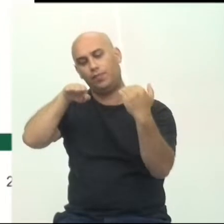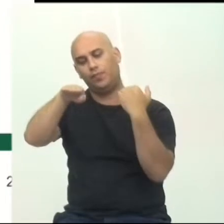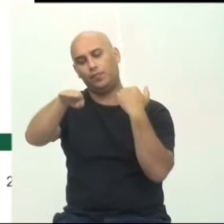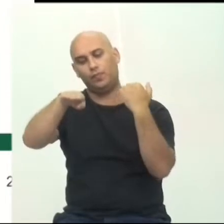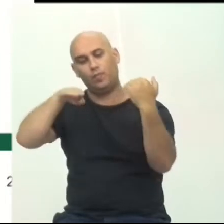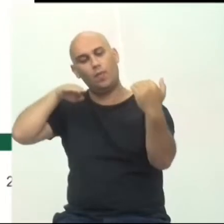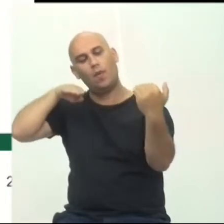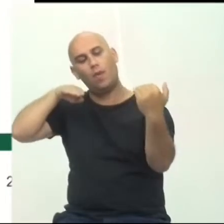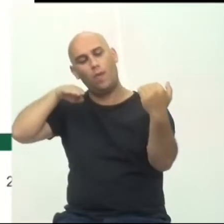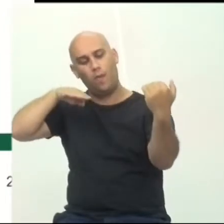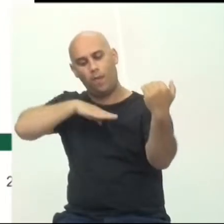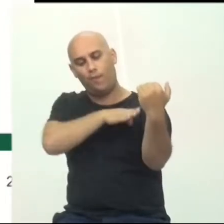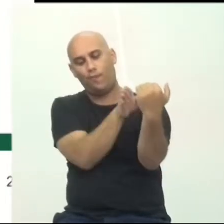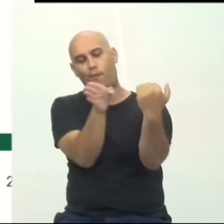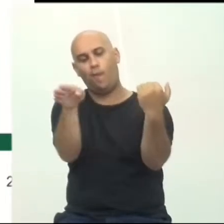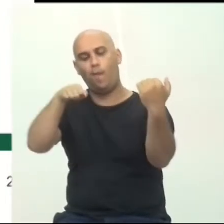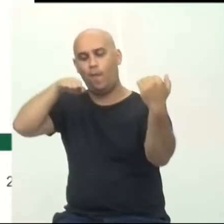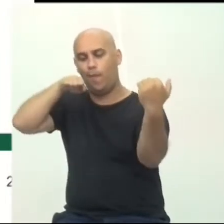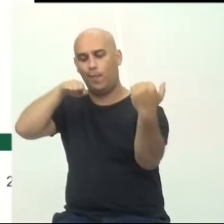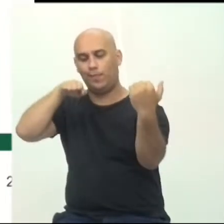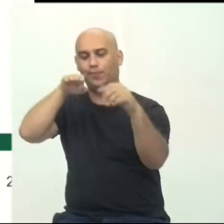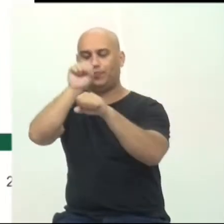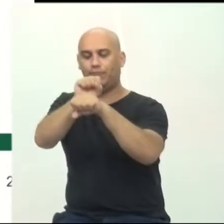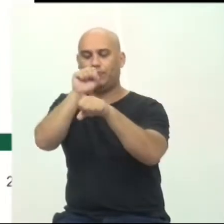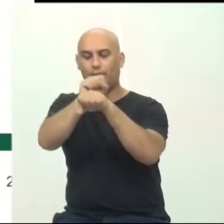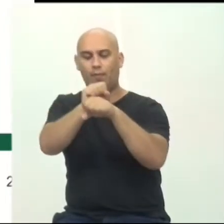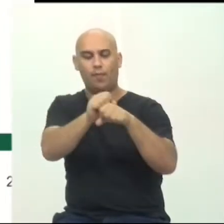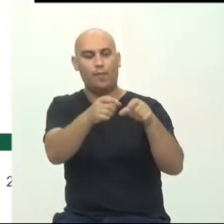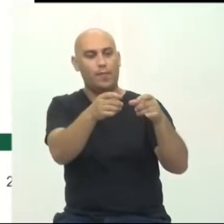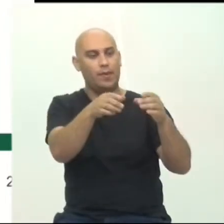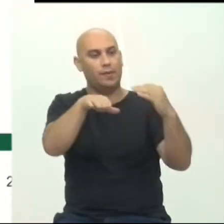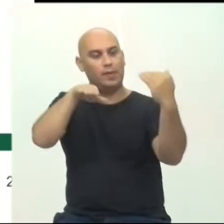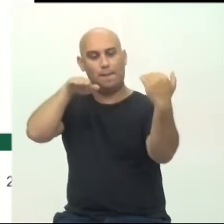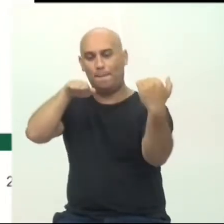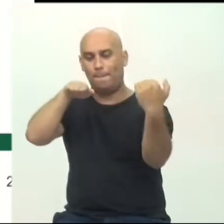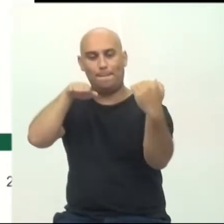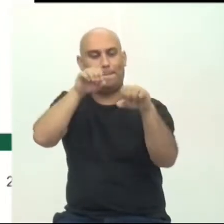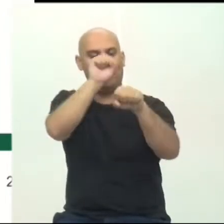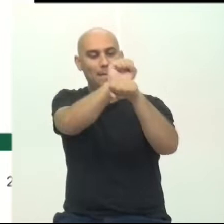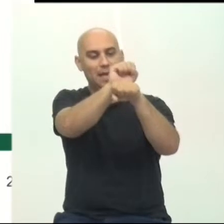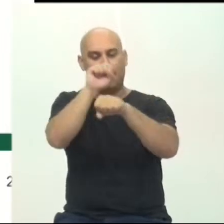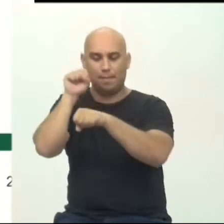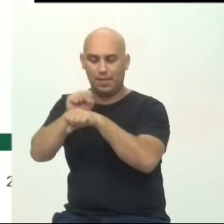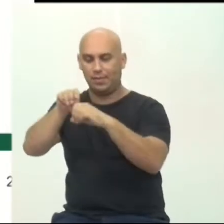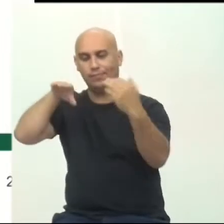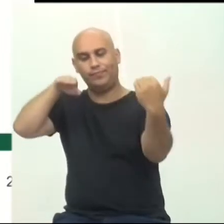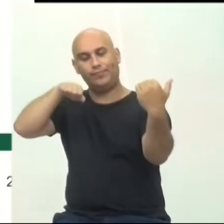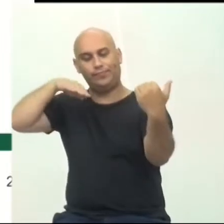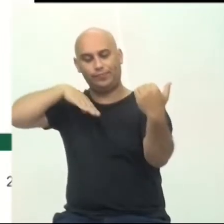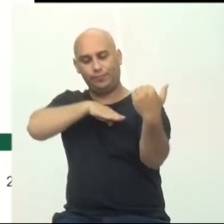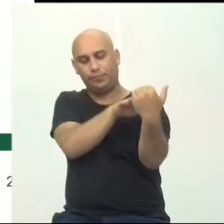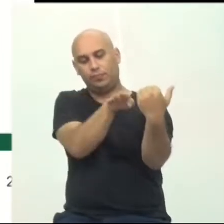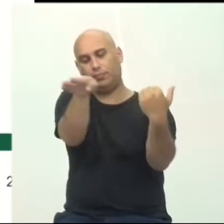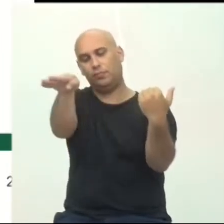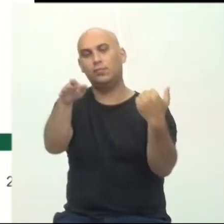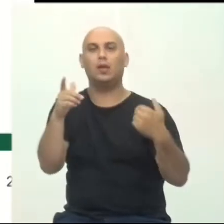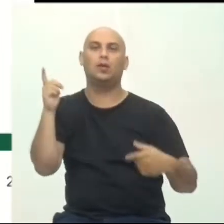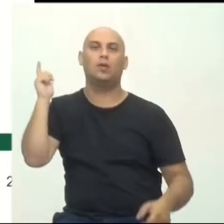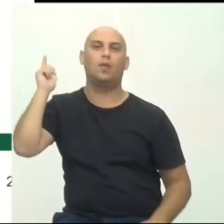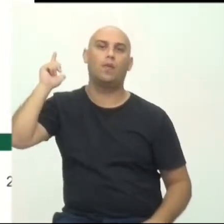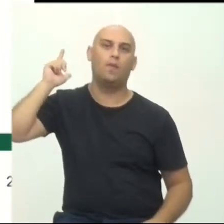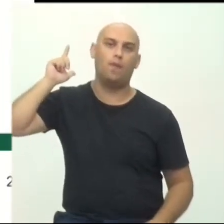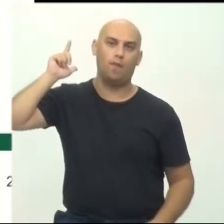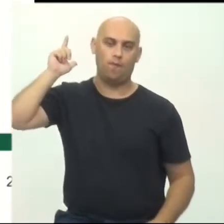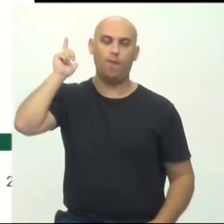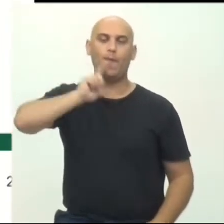uma pequena afastamento entre elas. Nisso se cria uma faixa onde vem a